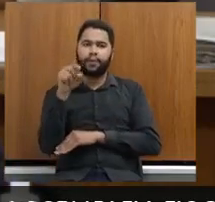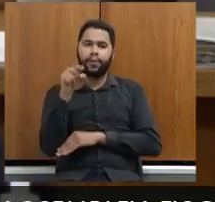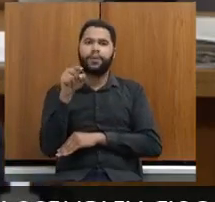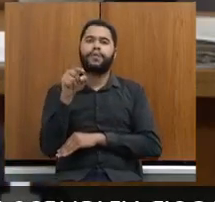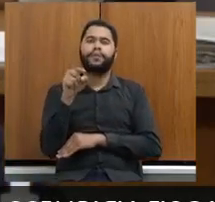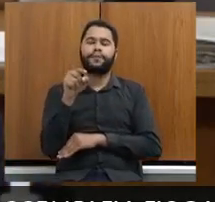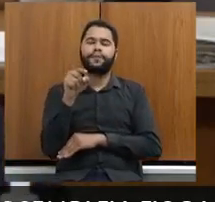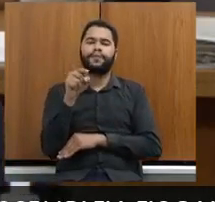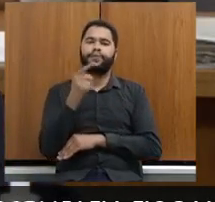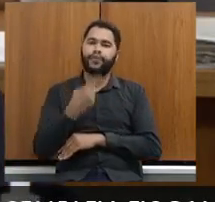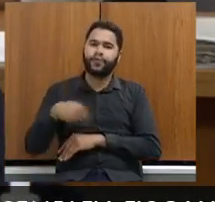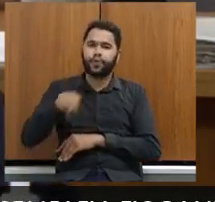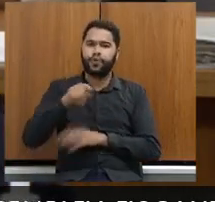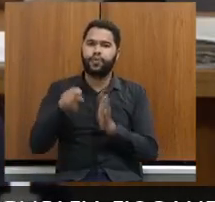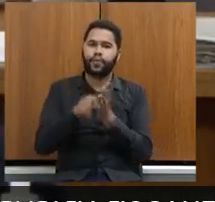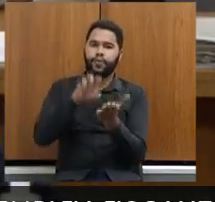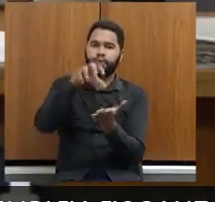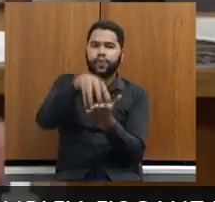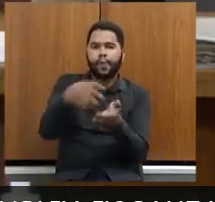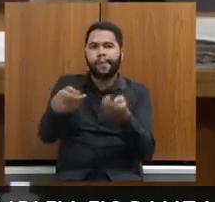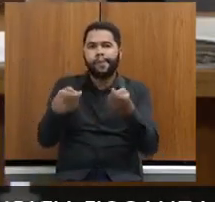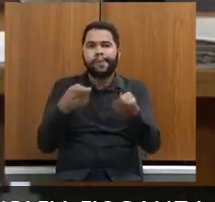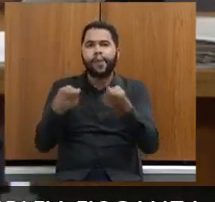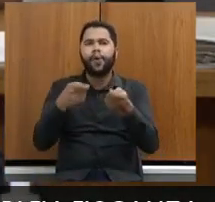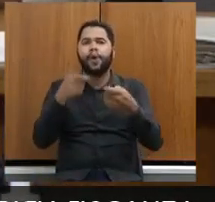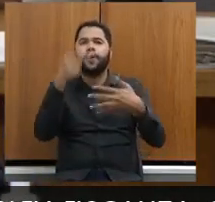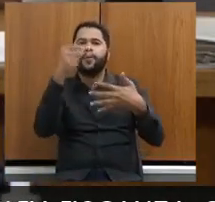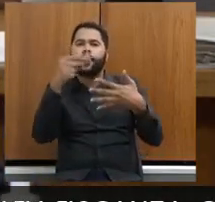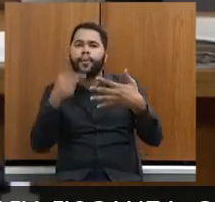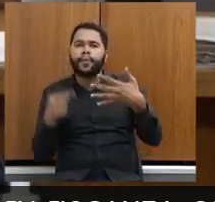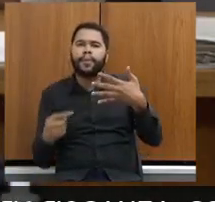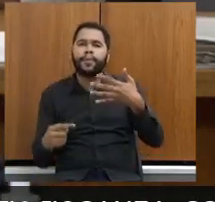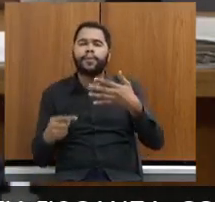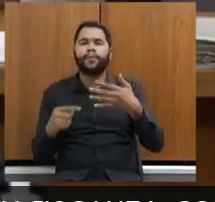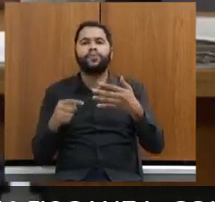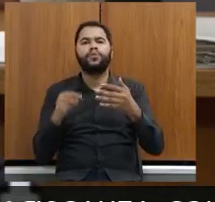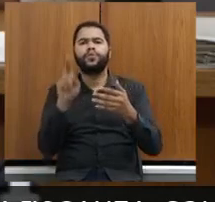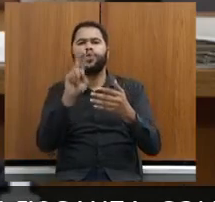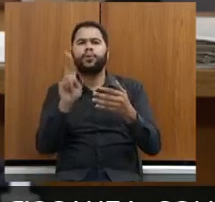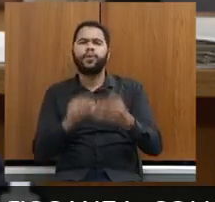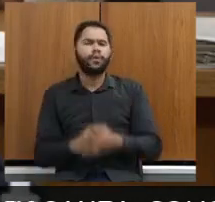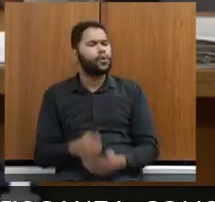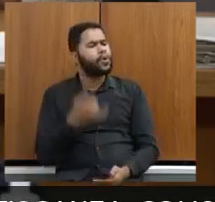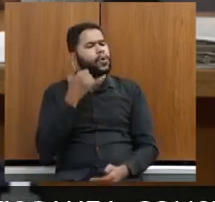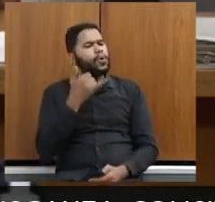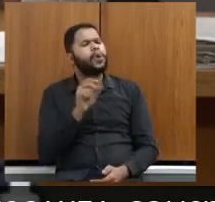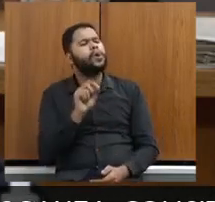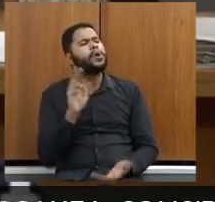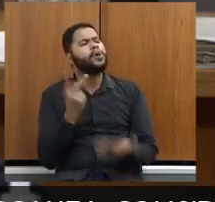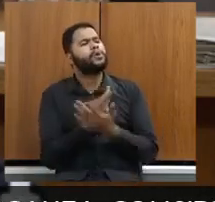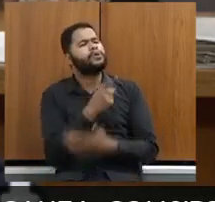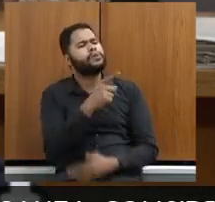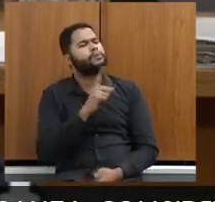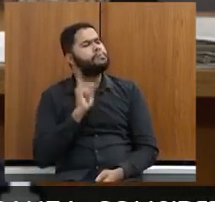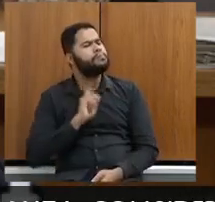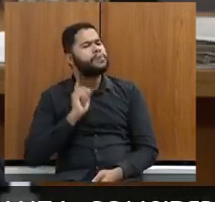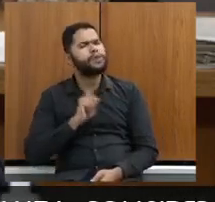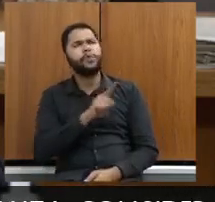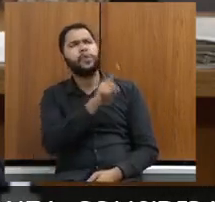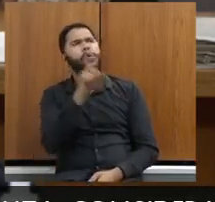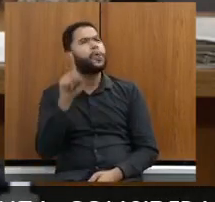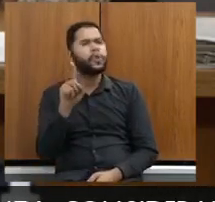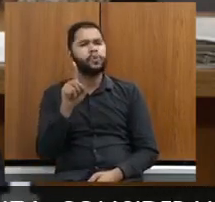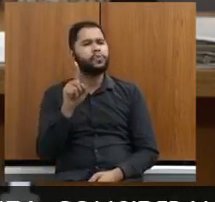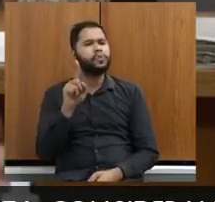do nosso centro de comando e controle com Tom os policiais ele me ligou foi pode ver o que que tá acontecendo em mim não esquece não acontece